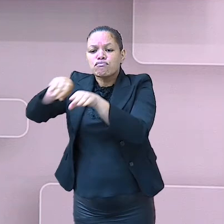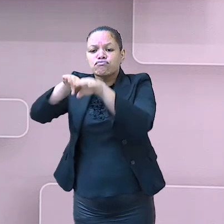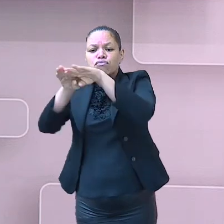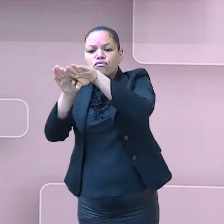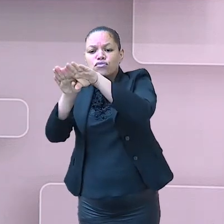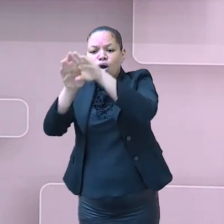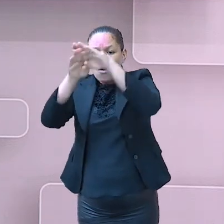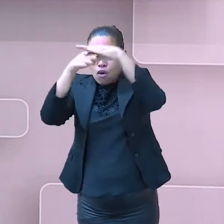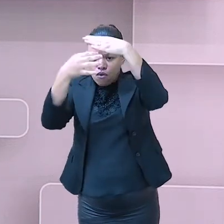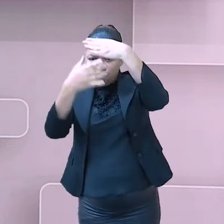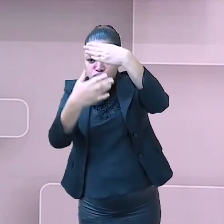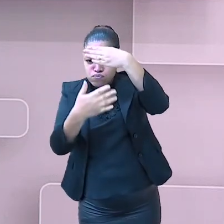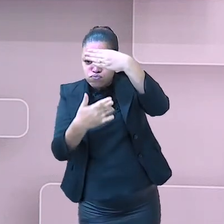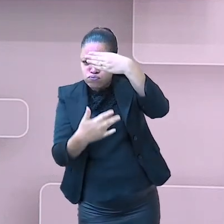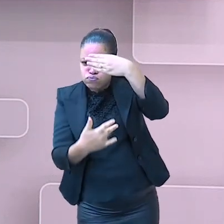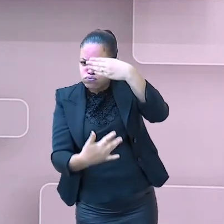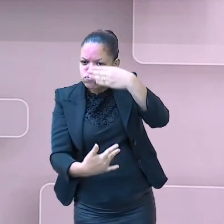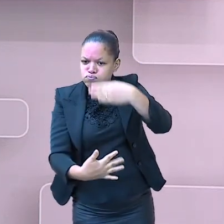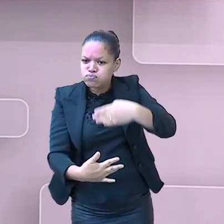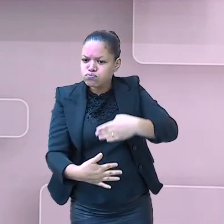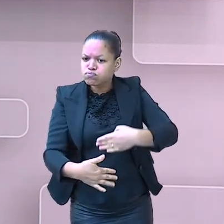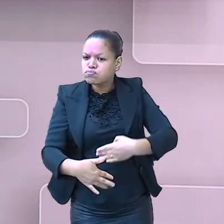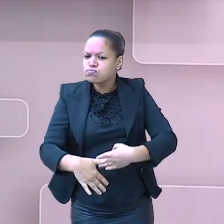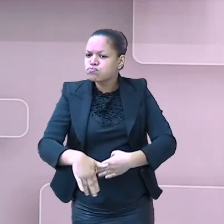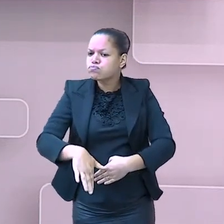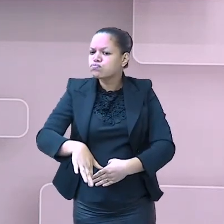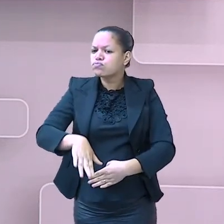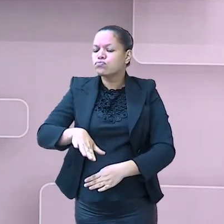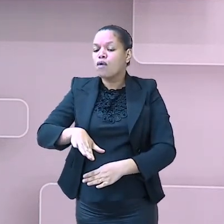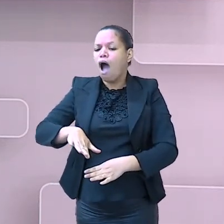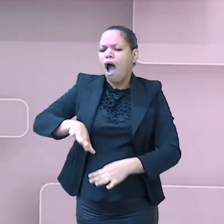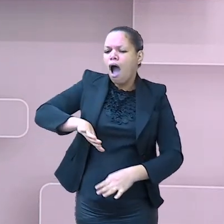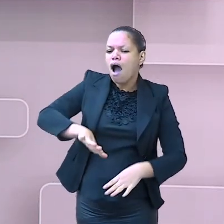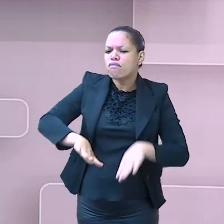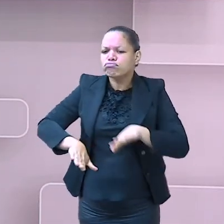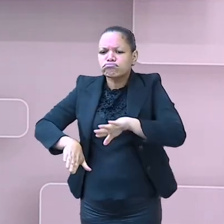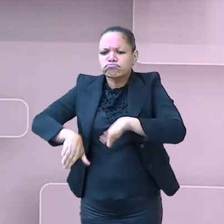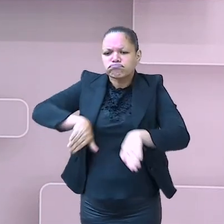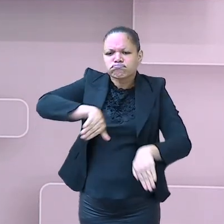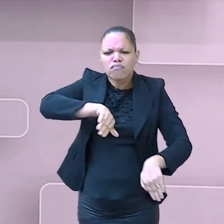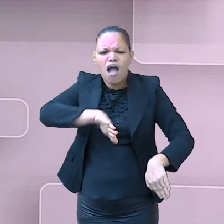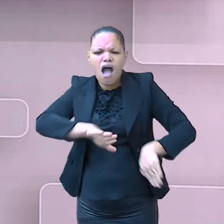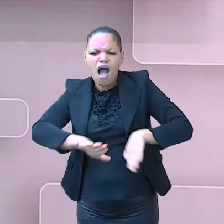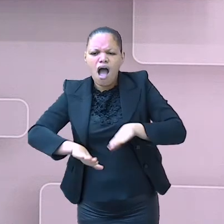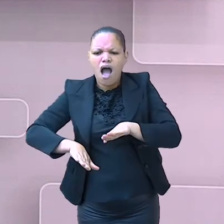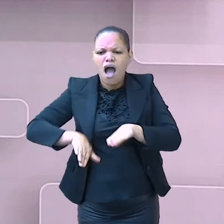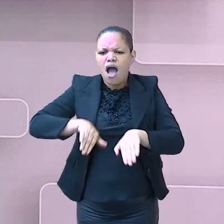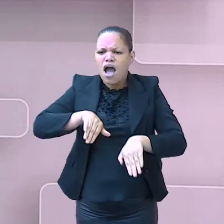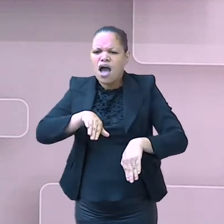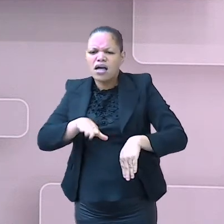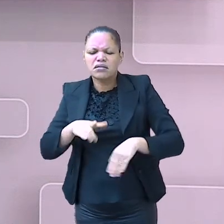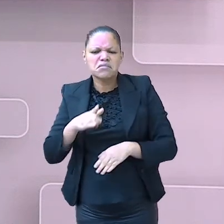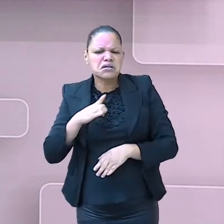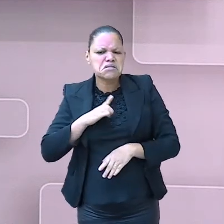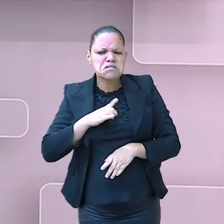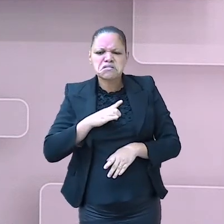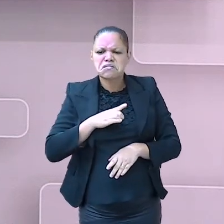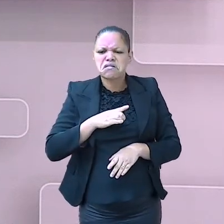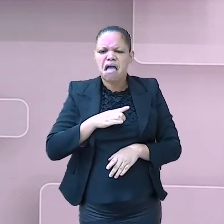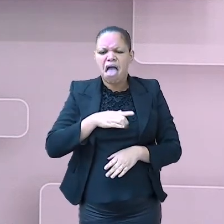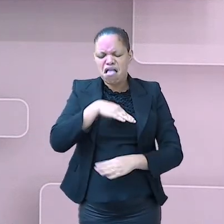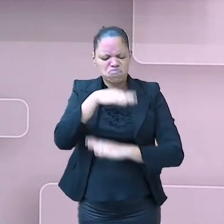da água. Porque esses peixes ósseos, eles nadam e eles existem em todo tipo de água. Em